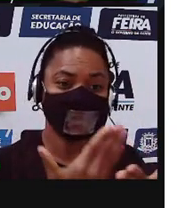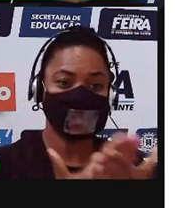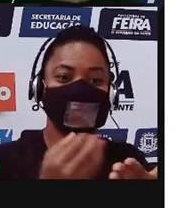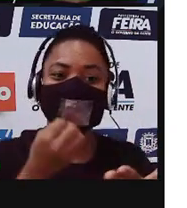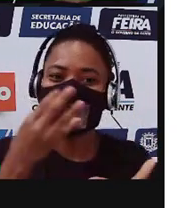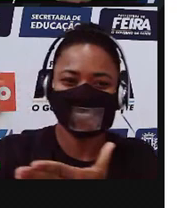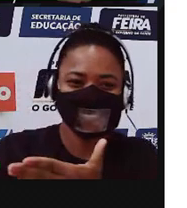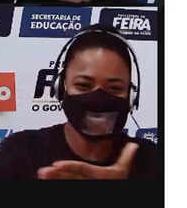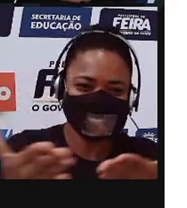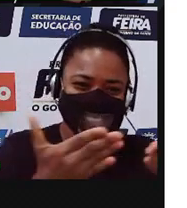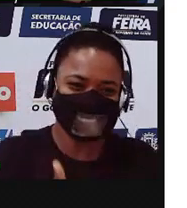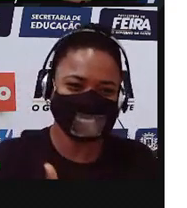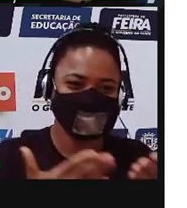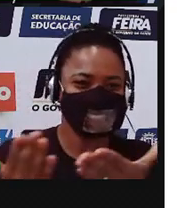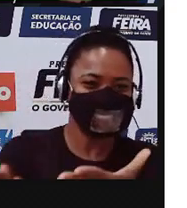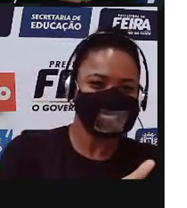Marília!